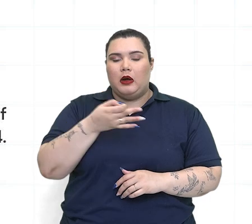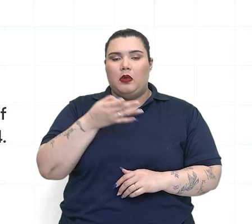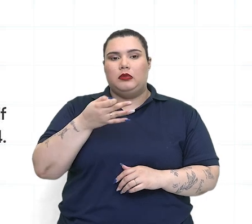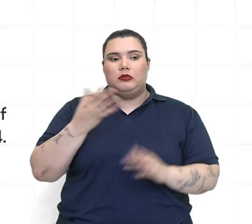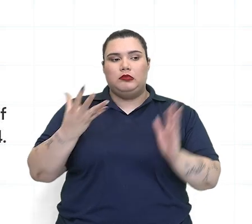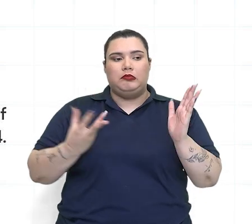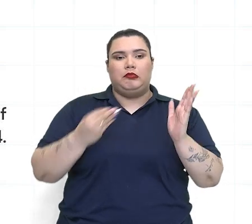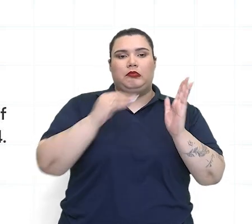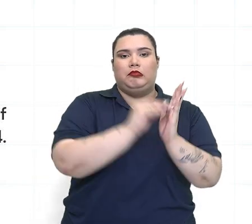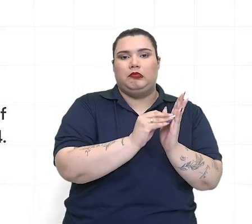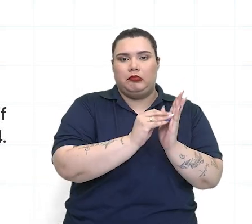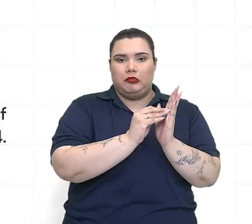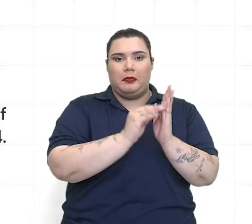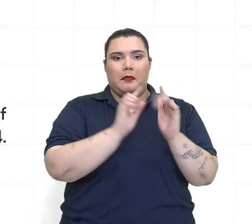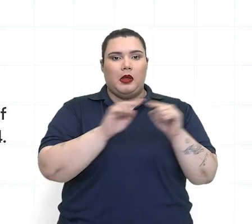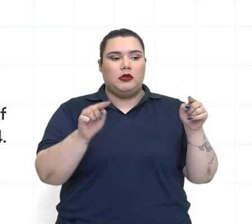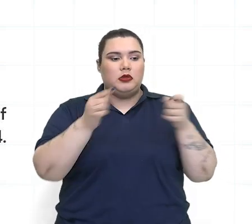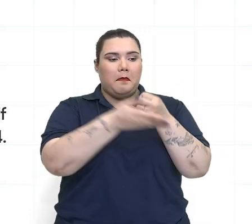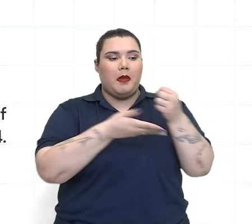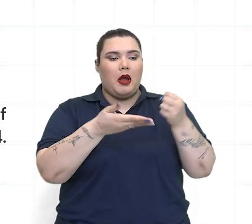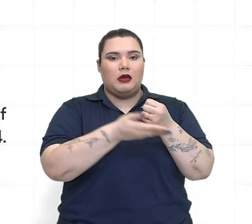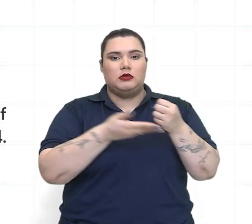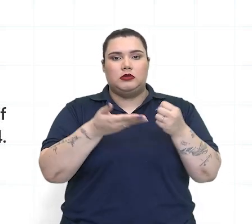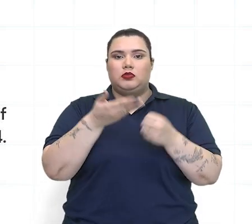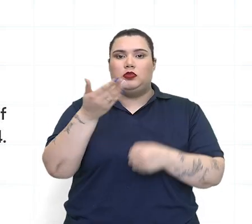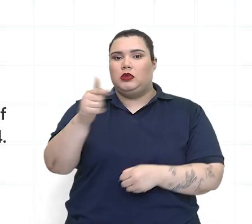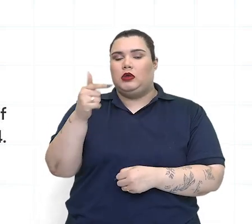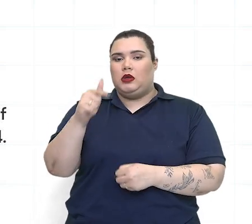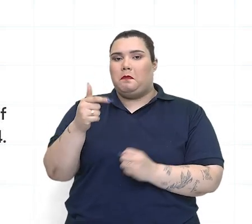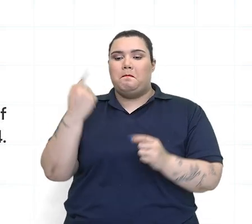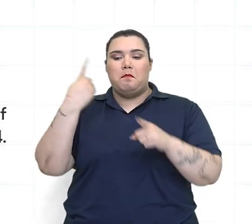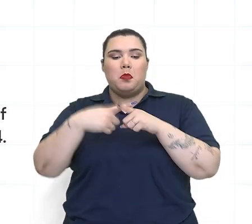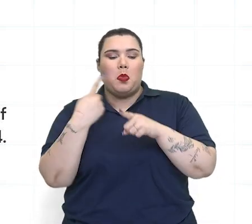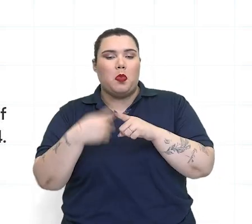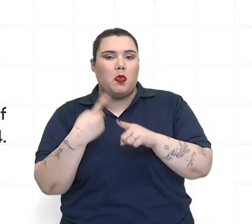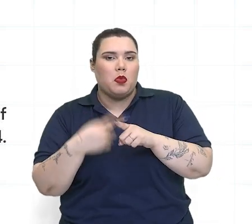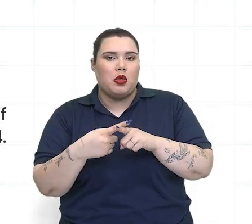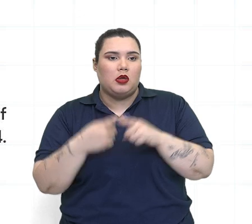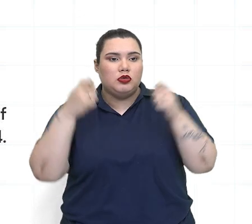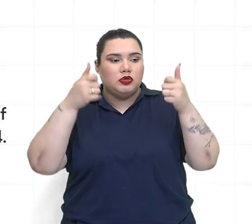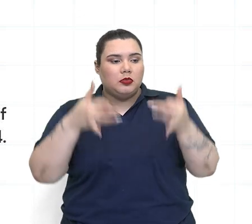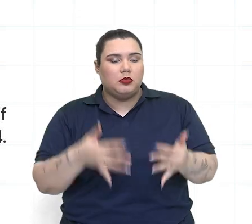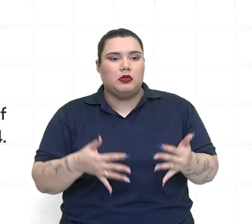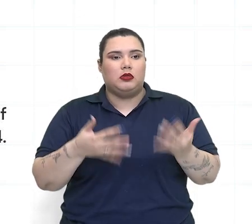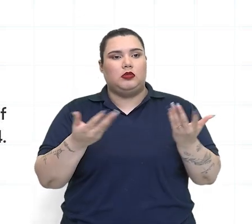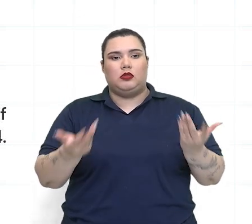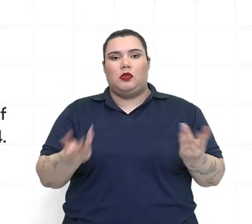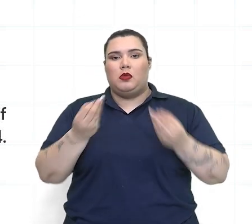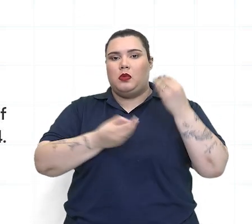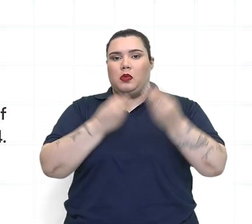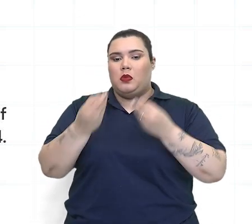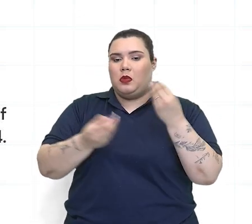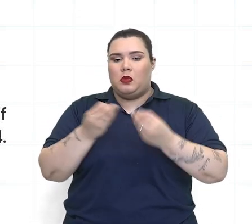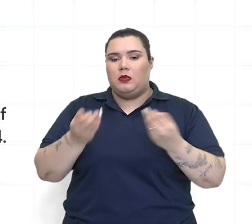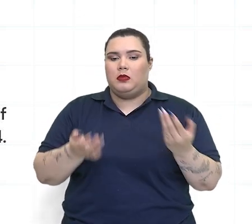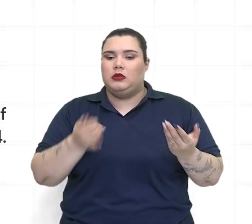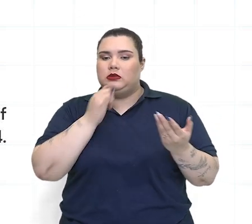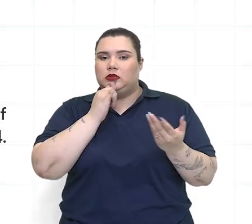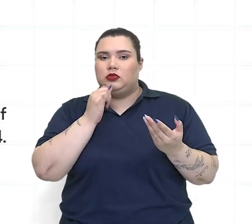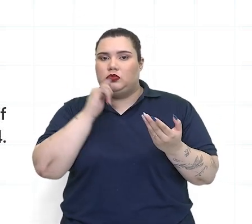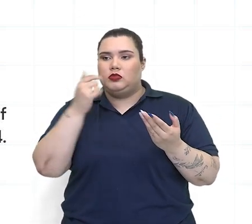pessoais lá sem fundamentar, sem dizer porquê, né? Sem trazer